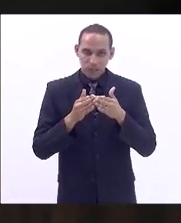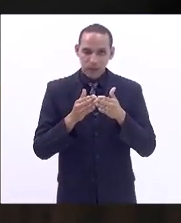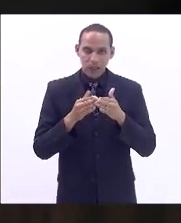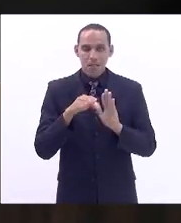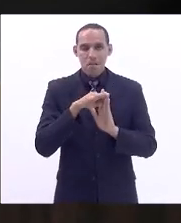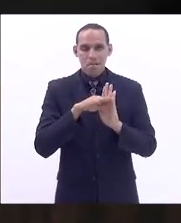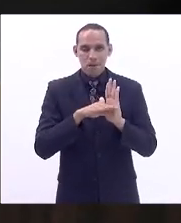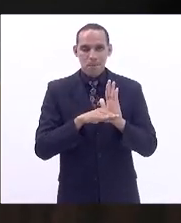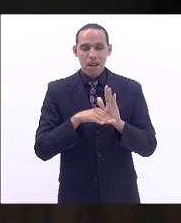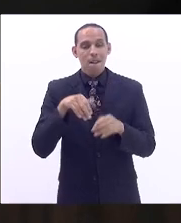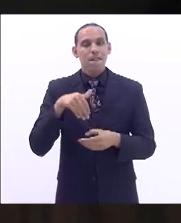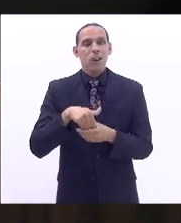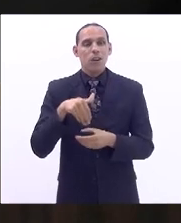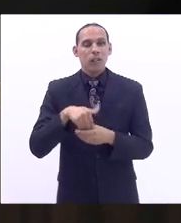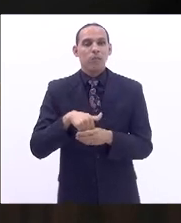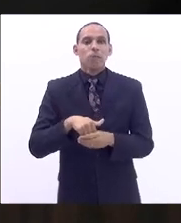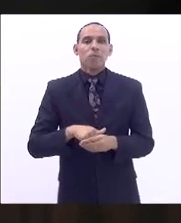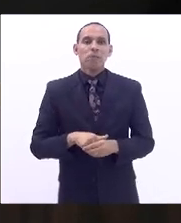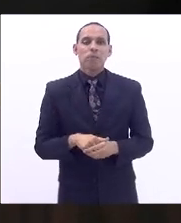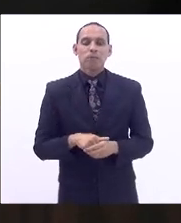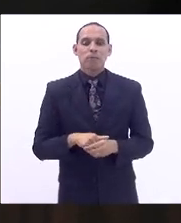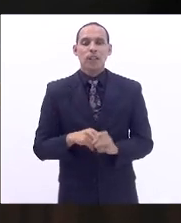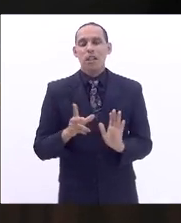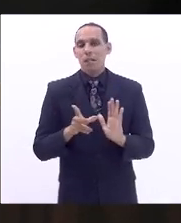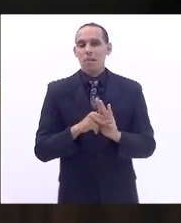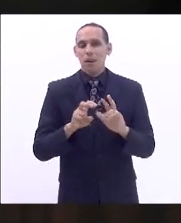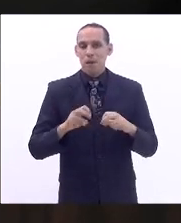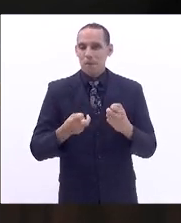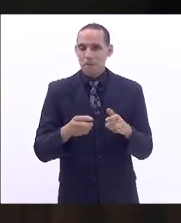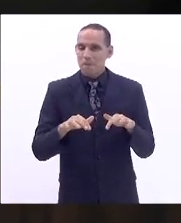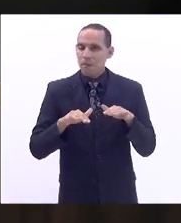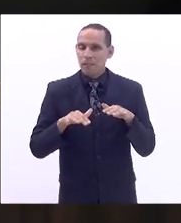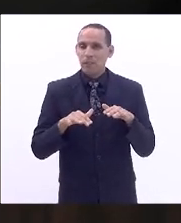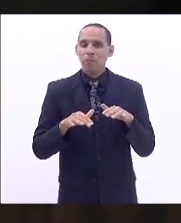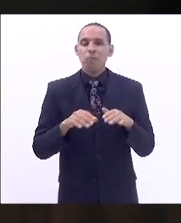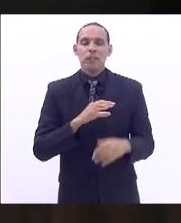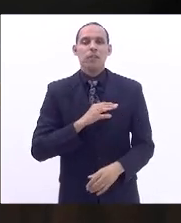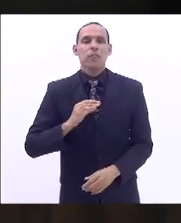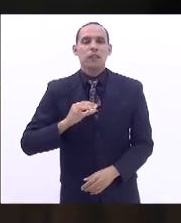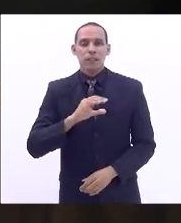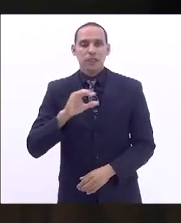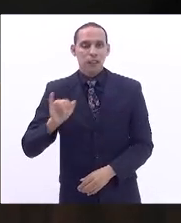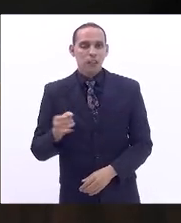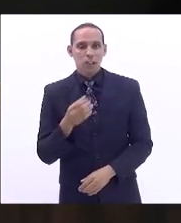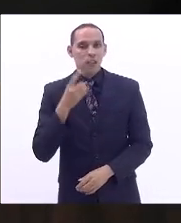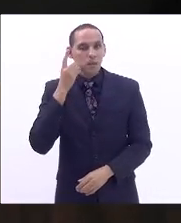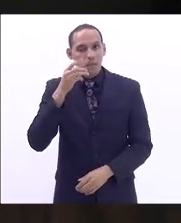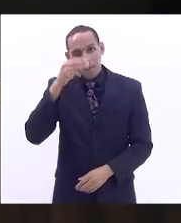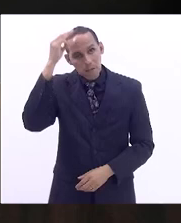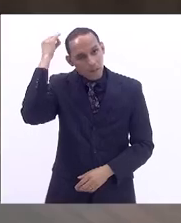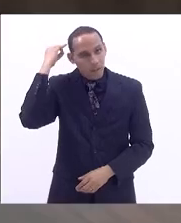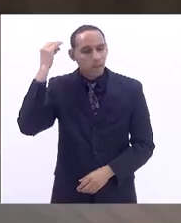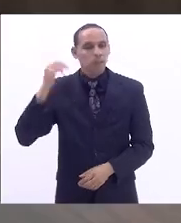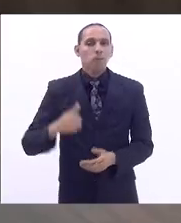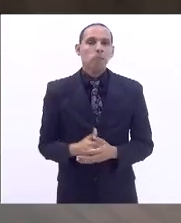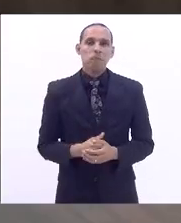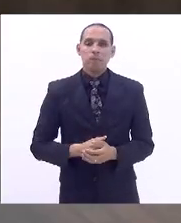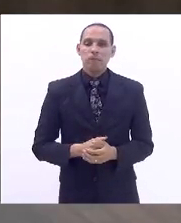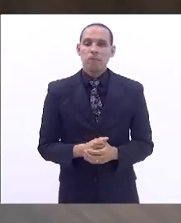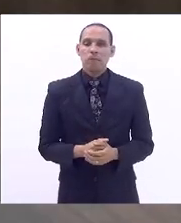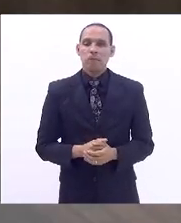ordem vamos votar as emendas de plenário pela comissão de condição de visitado mas Pacheco